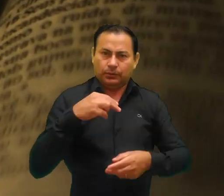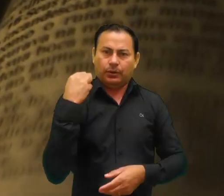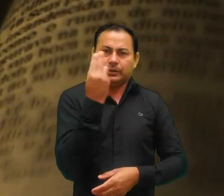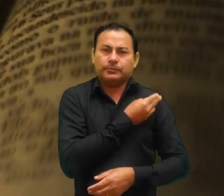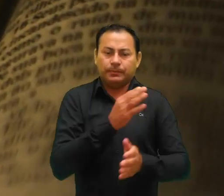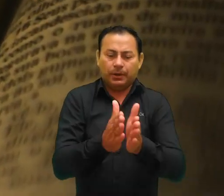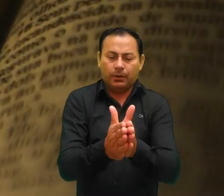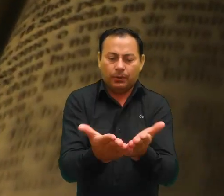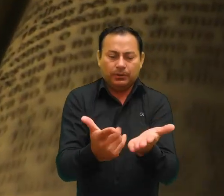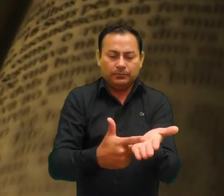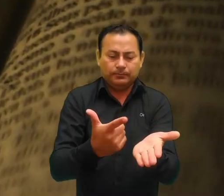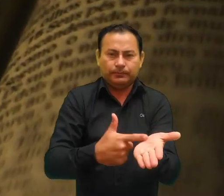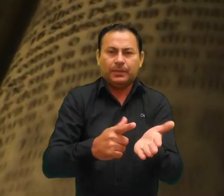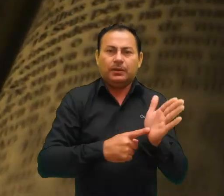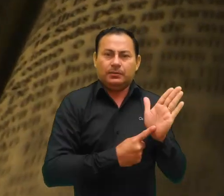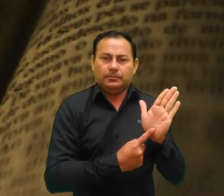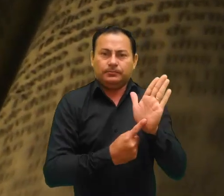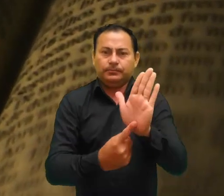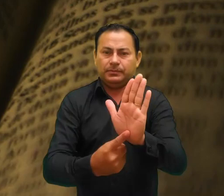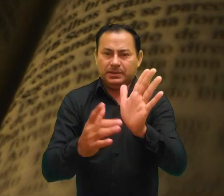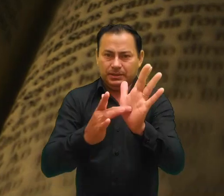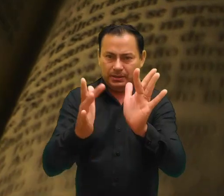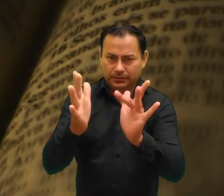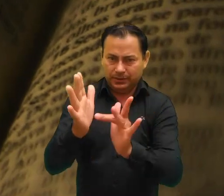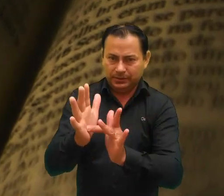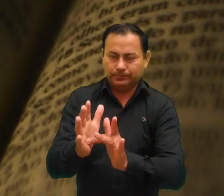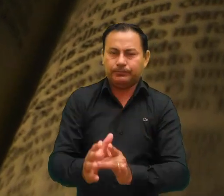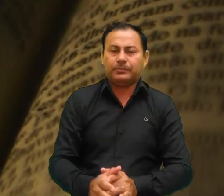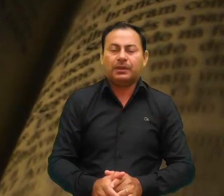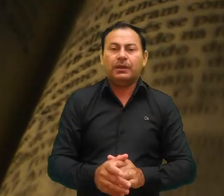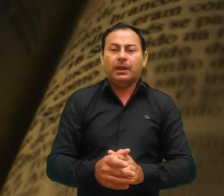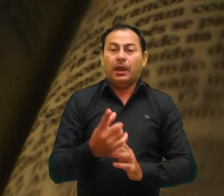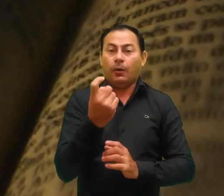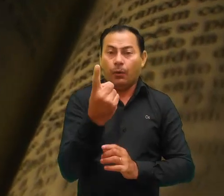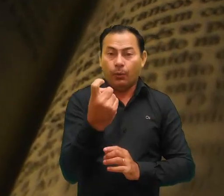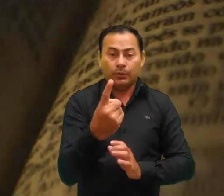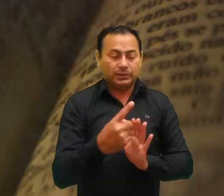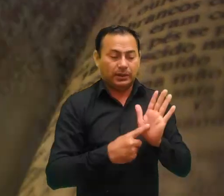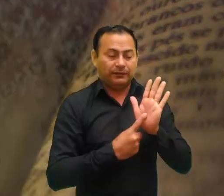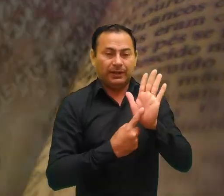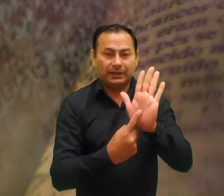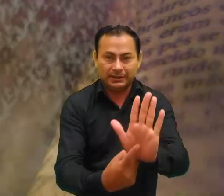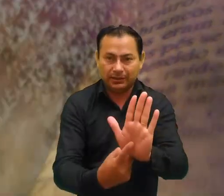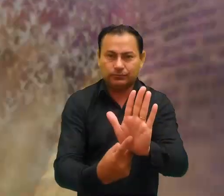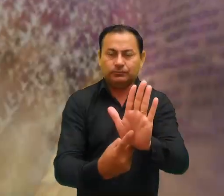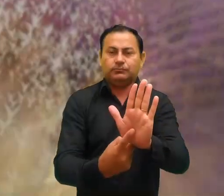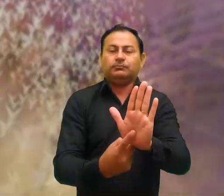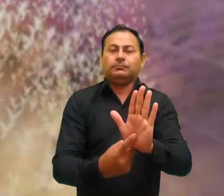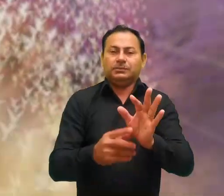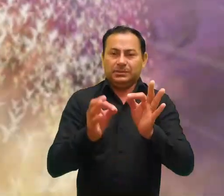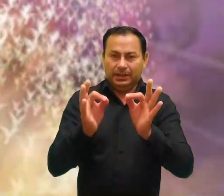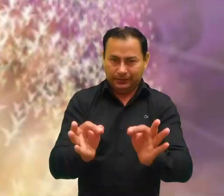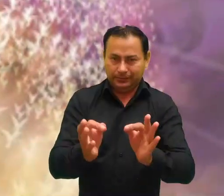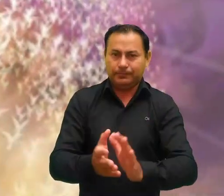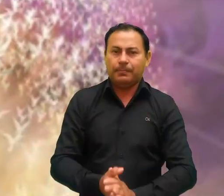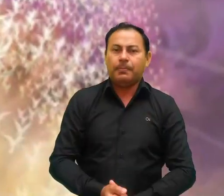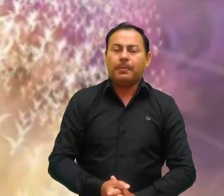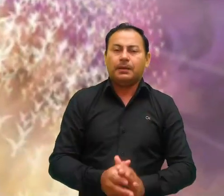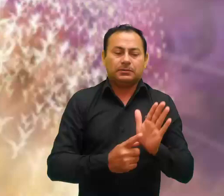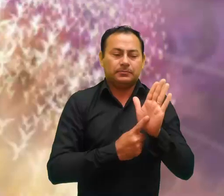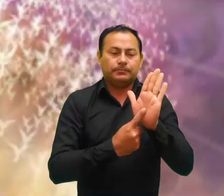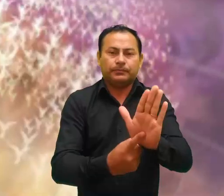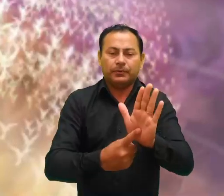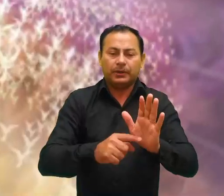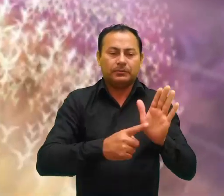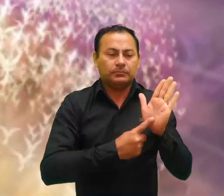convidado. O livro do Apocalipse é a revelação de Jesus Cristo. Observe, a revelação no singular.